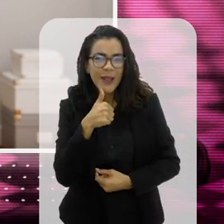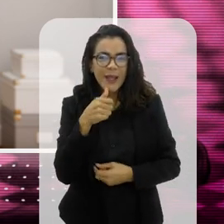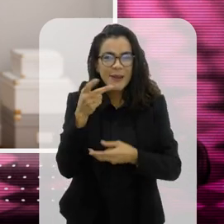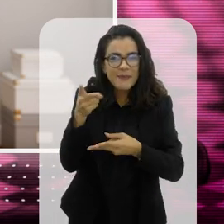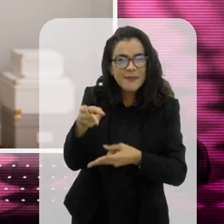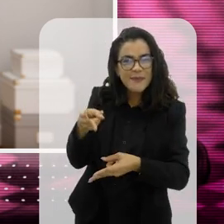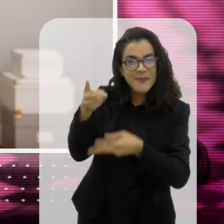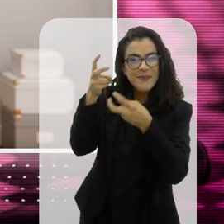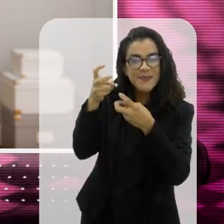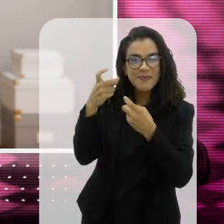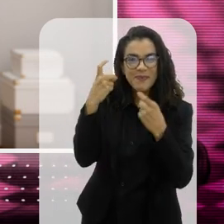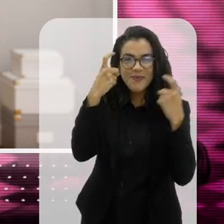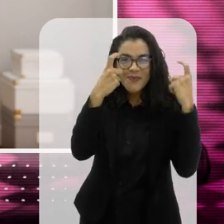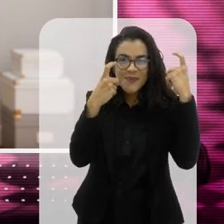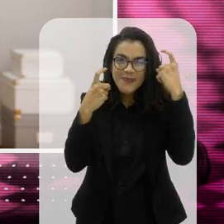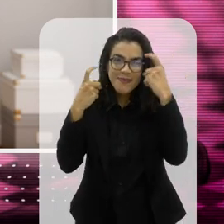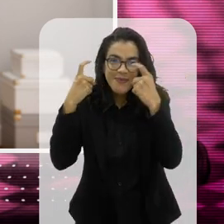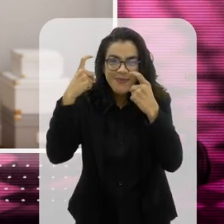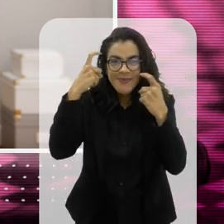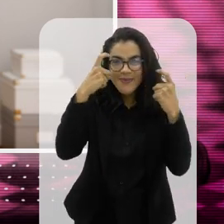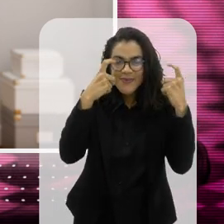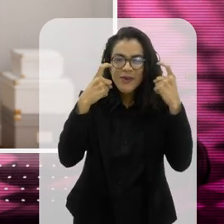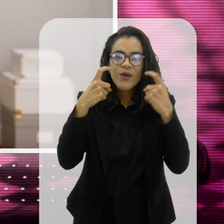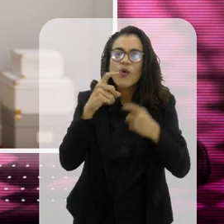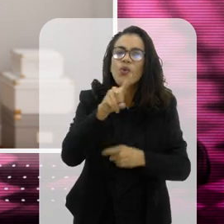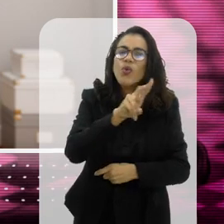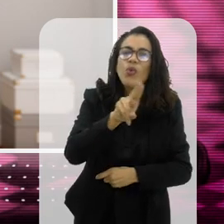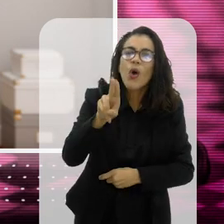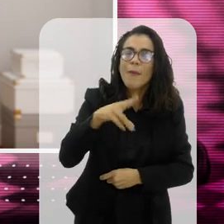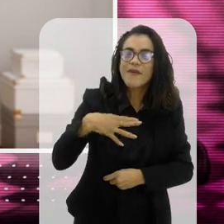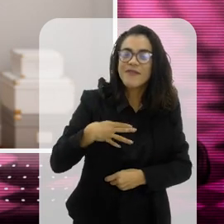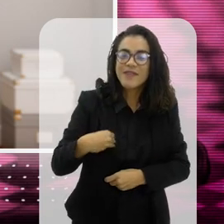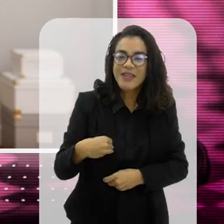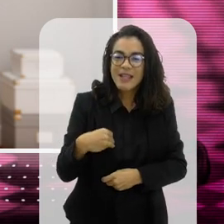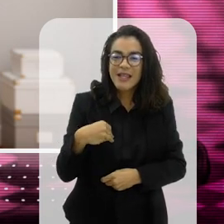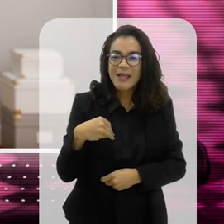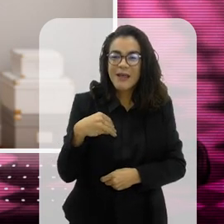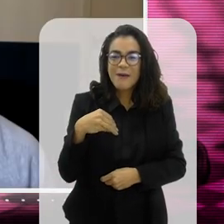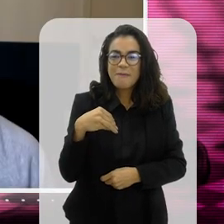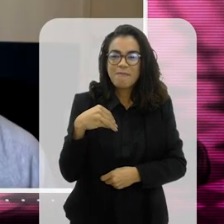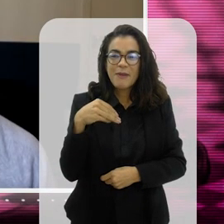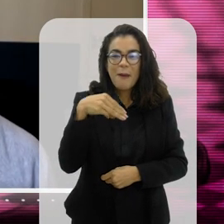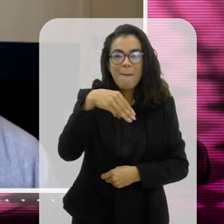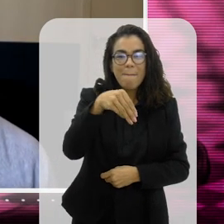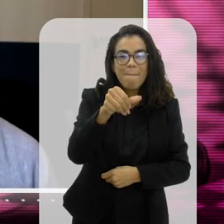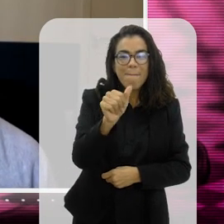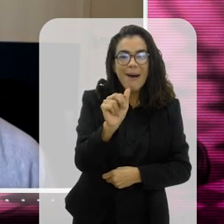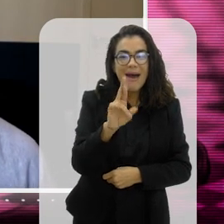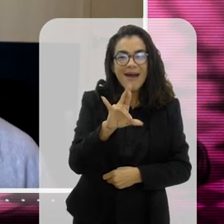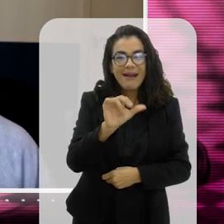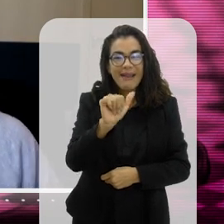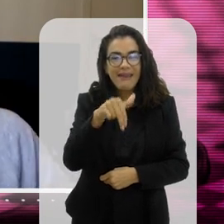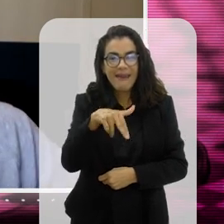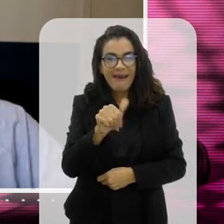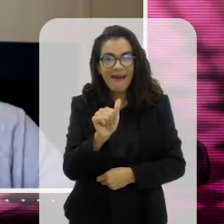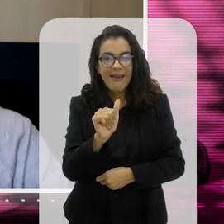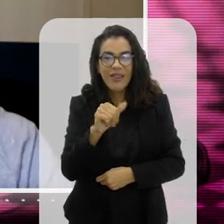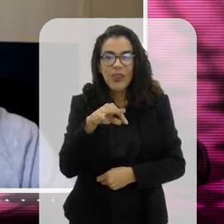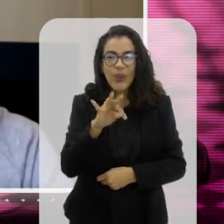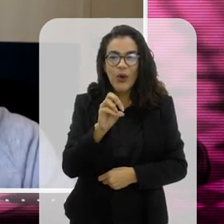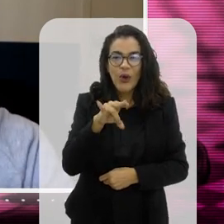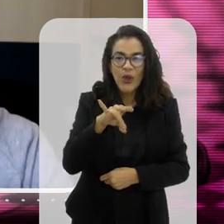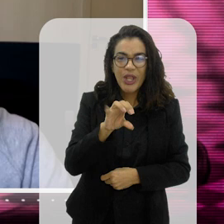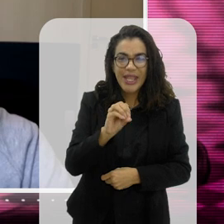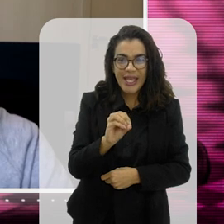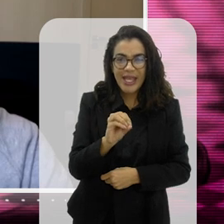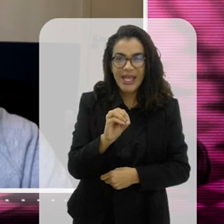vê a preocupação, né, de respaldar. Como é que é o nome da sua filha? Maria Antônia. Maria Antônia. E o